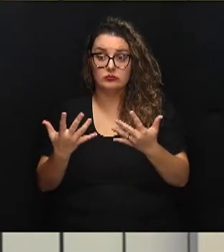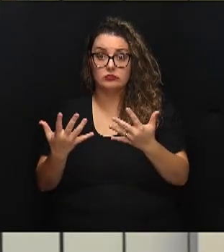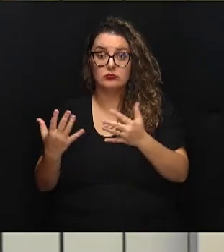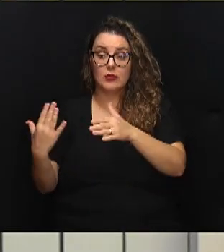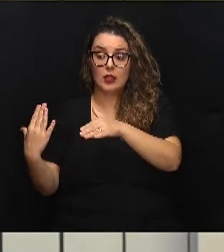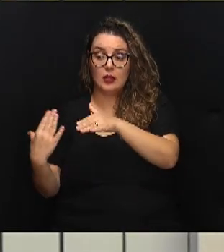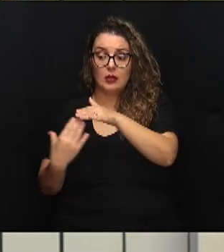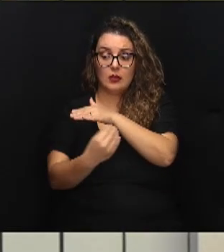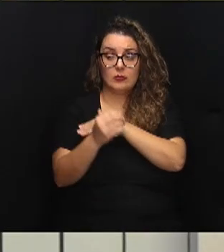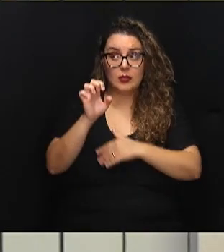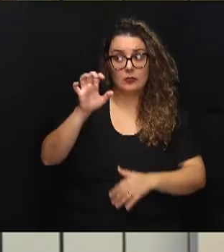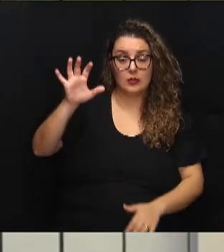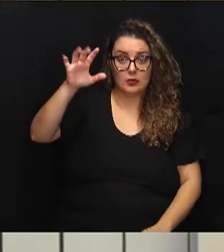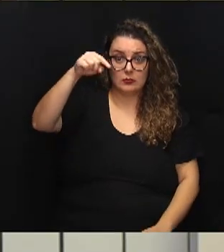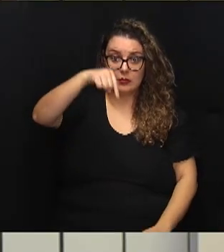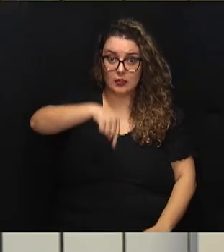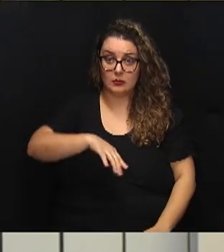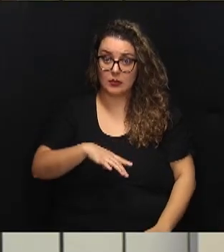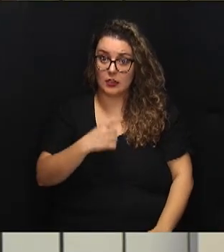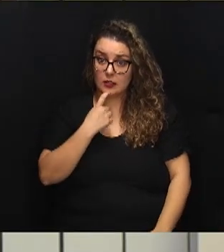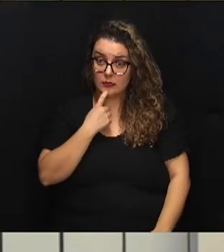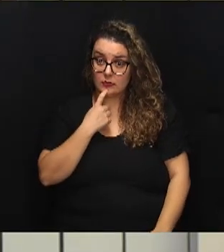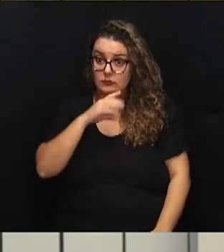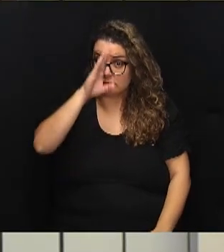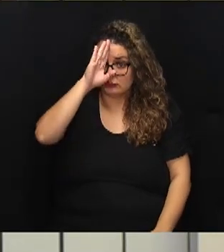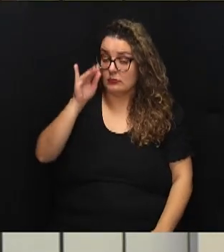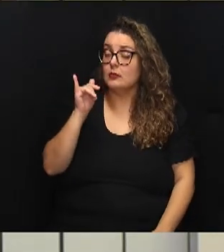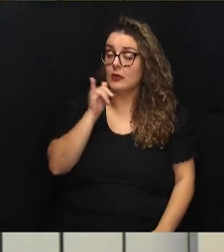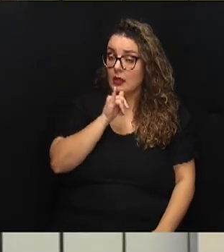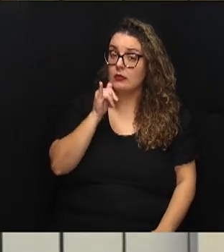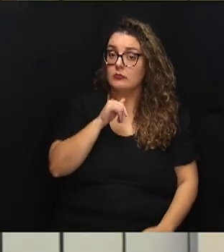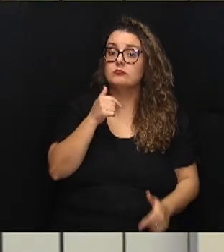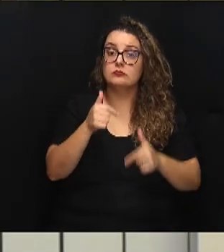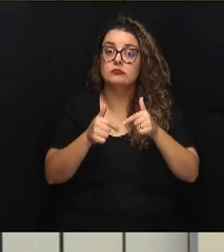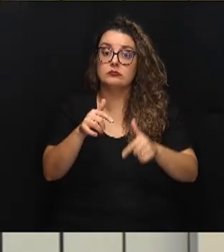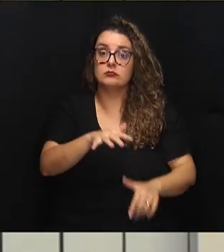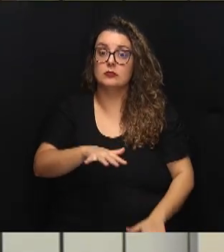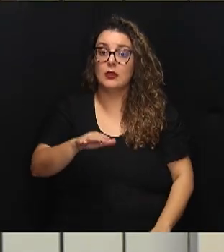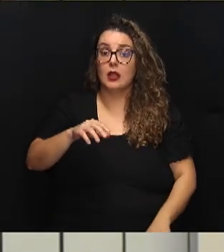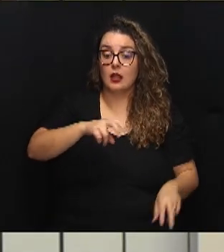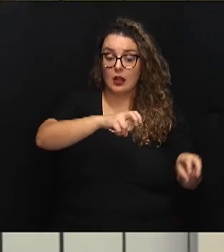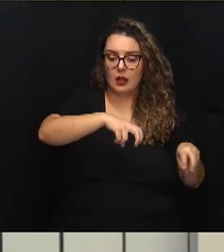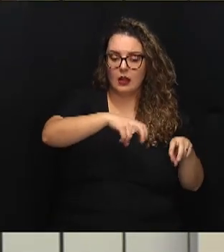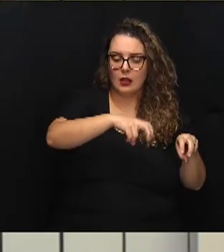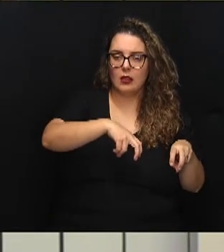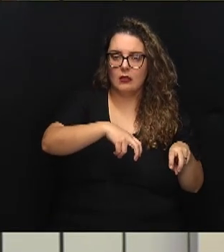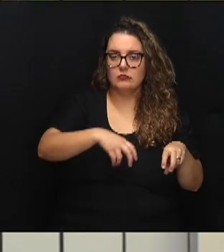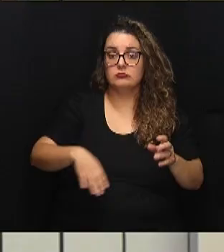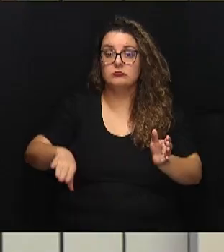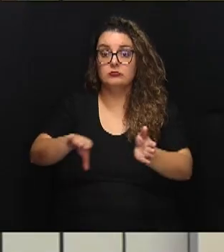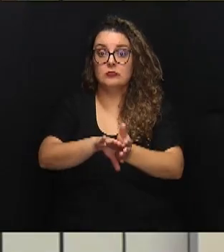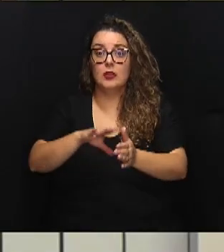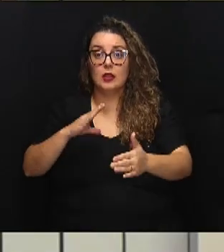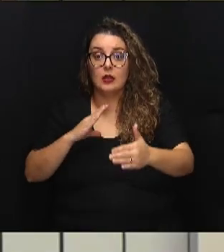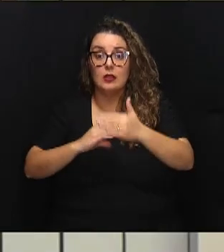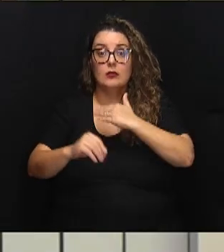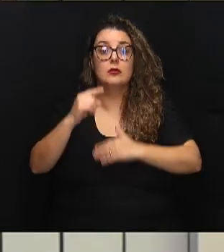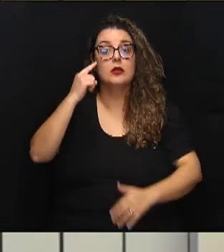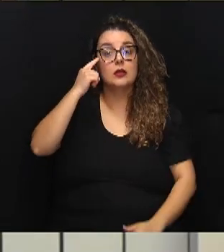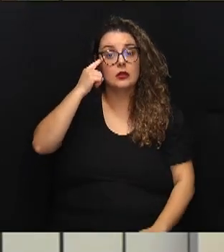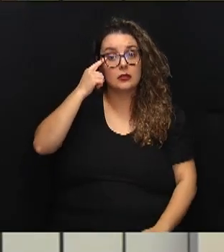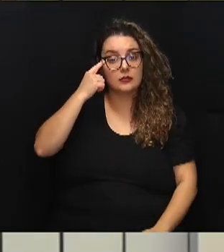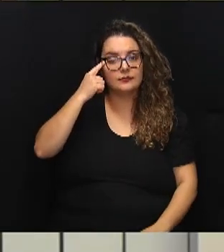imigrantes europeus, principalmente italianos, para trabalharem nas lavouras. A chegada de imigrantes